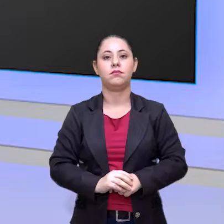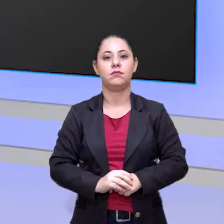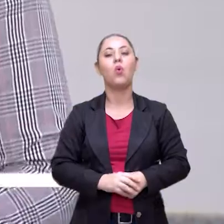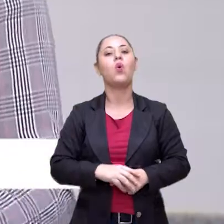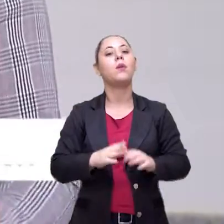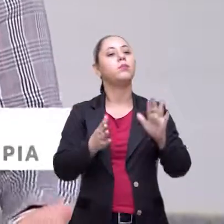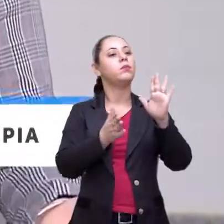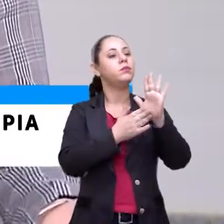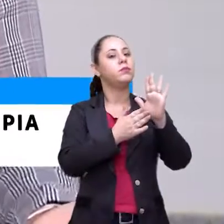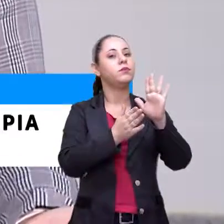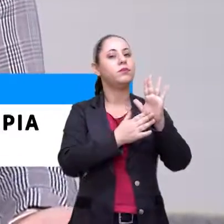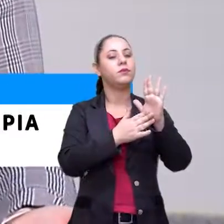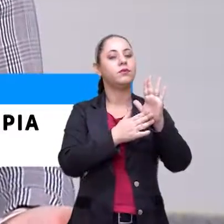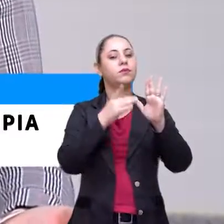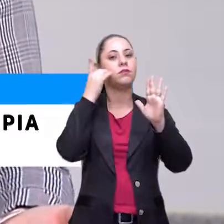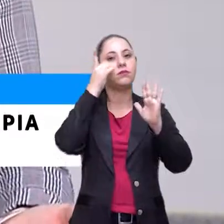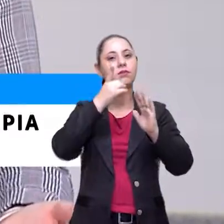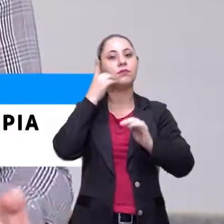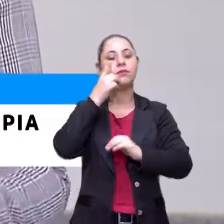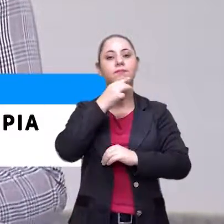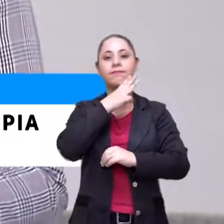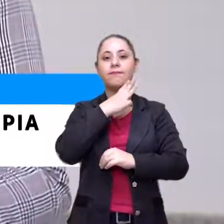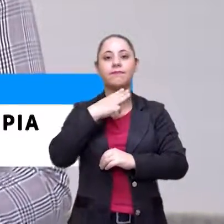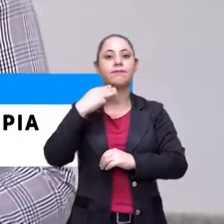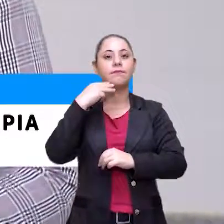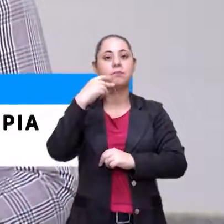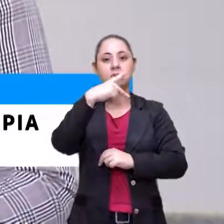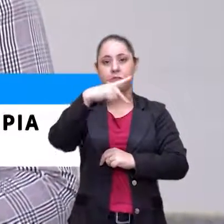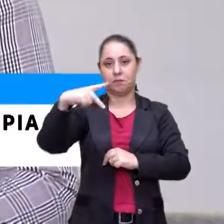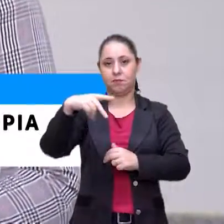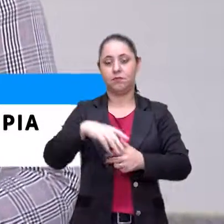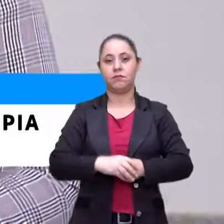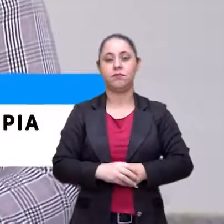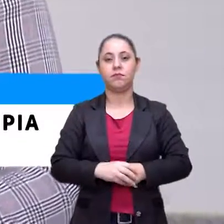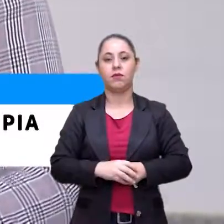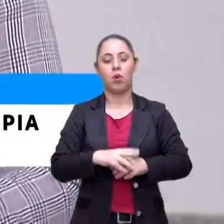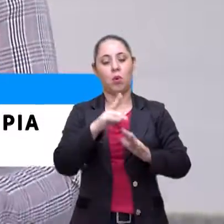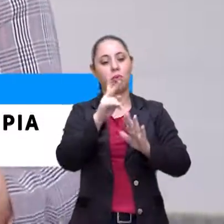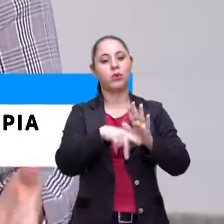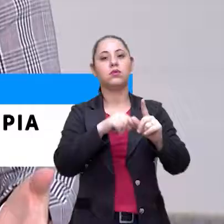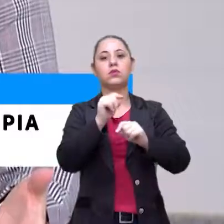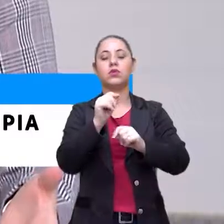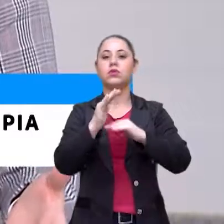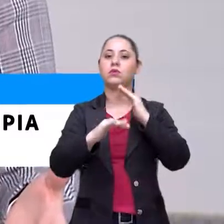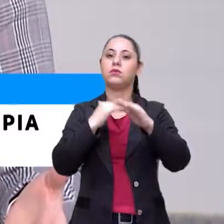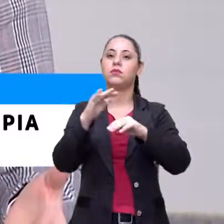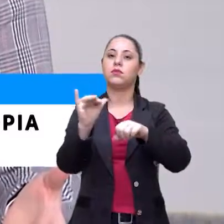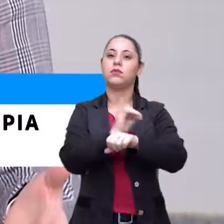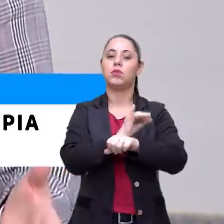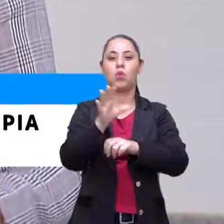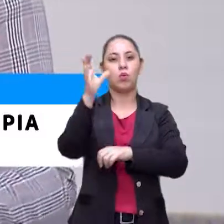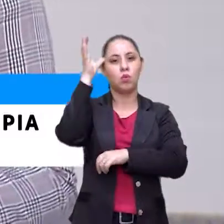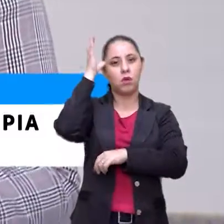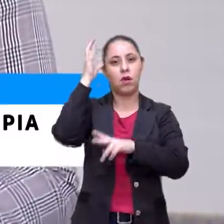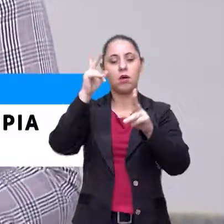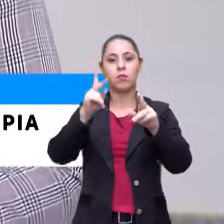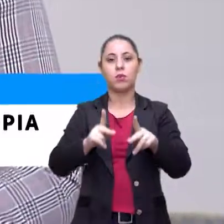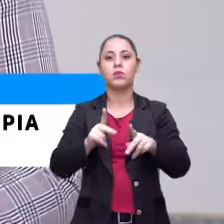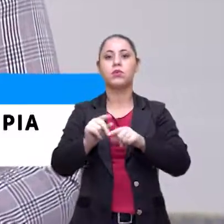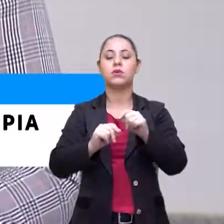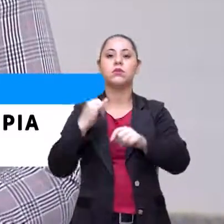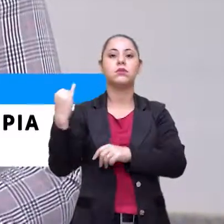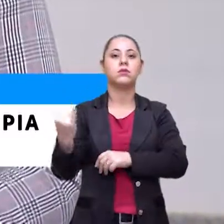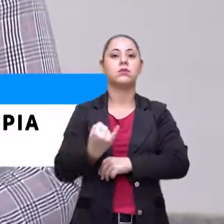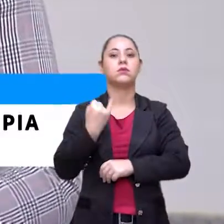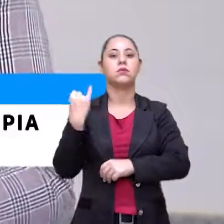câncer. De acordo com a proposta de autoria do deputado Marçal Filho, do PP, o programa vai desenvolver ações para conscientizar